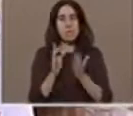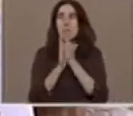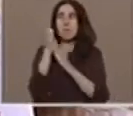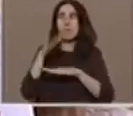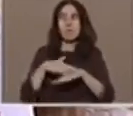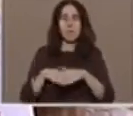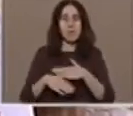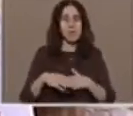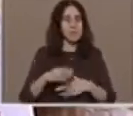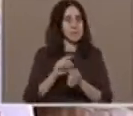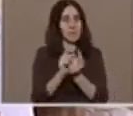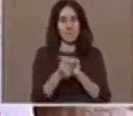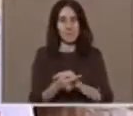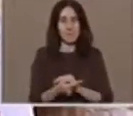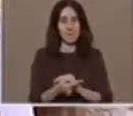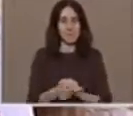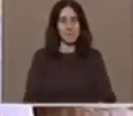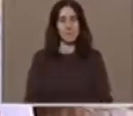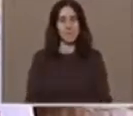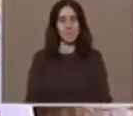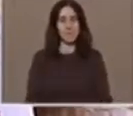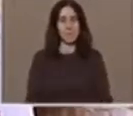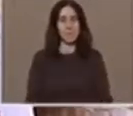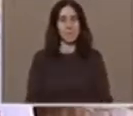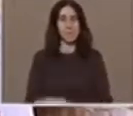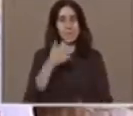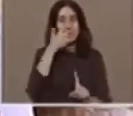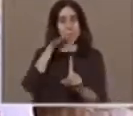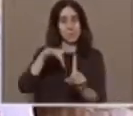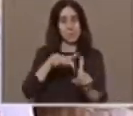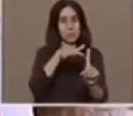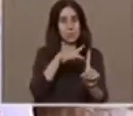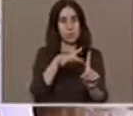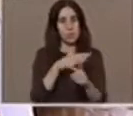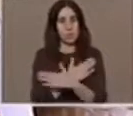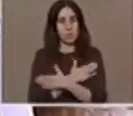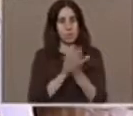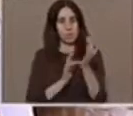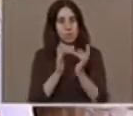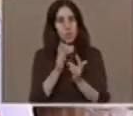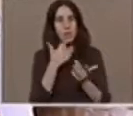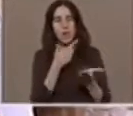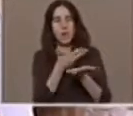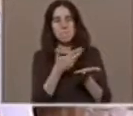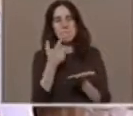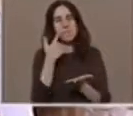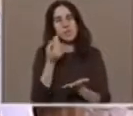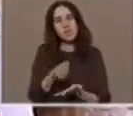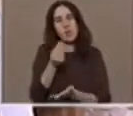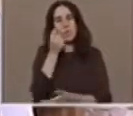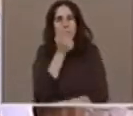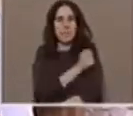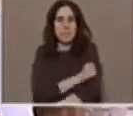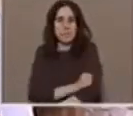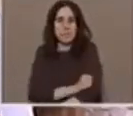divino. Do diálogo com os apóstolos, conclui-se que há um jovem, um rapazito, que dispõe de